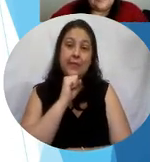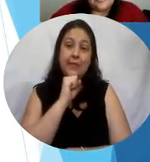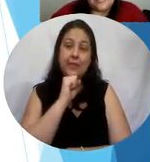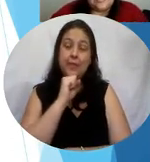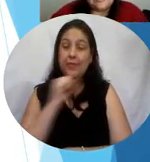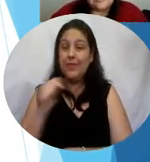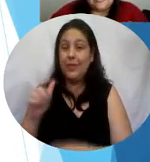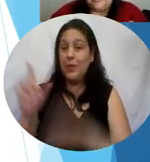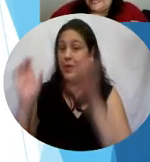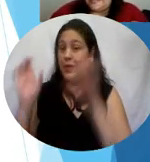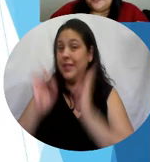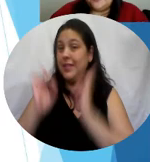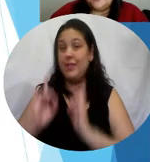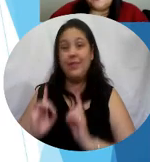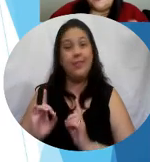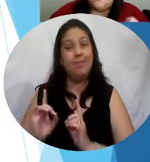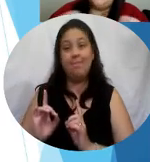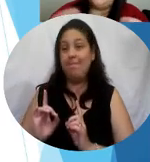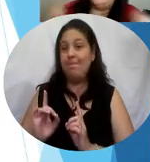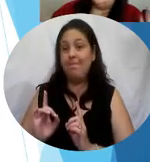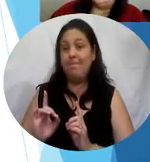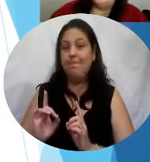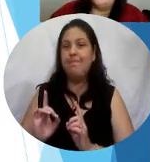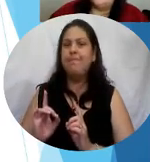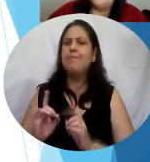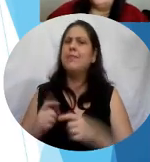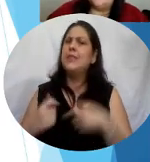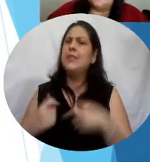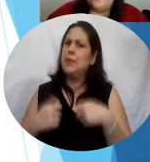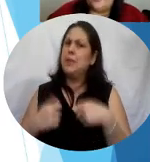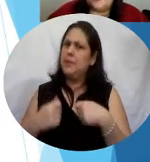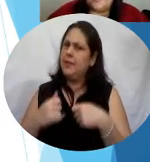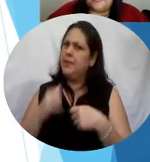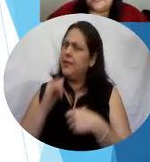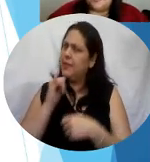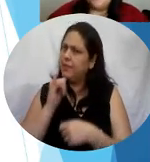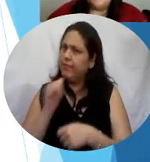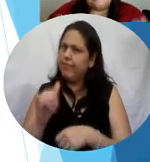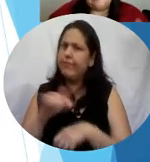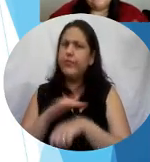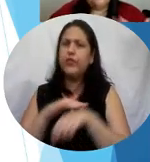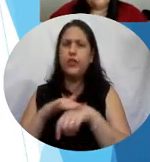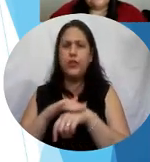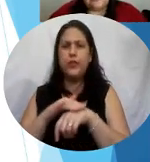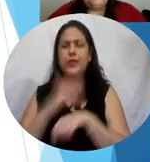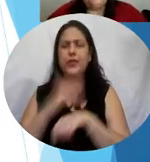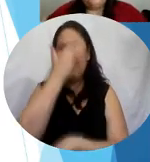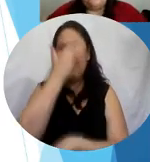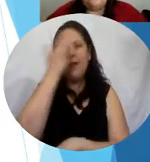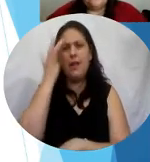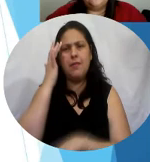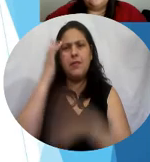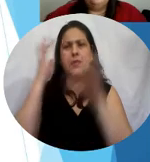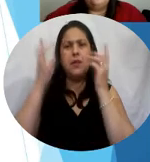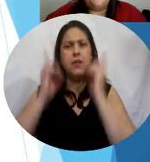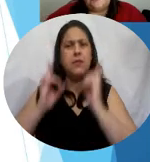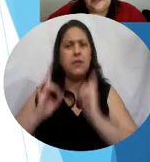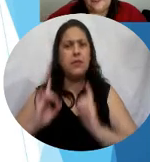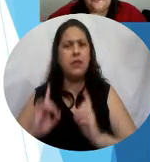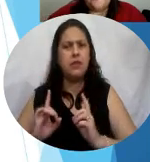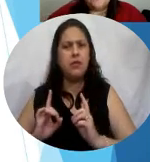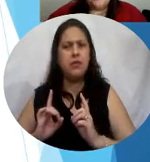com deficiência. Isso é muito sério, porque nós precisamos dar voz a ela. Caso a gente saiba que ela é uma pessoa